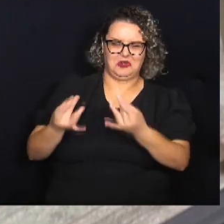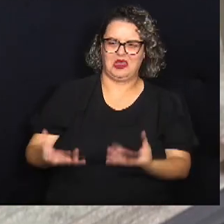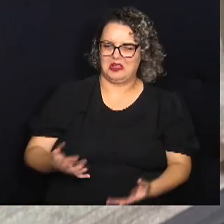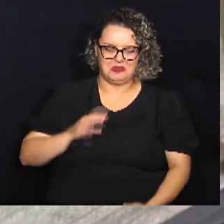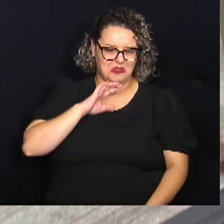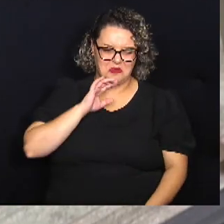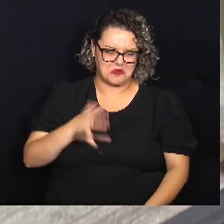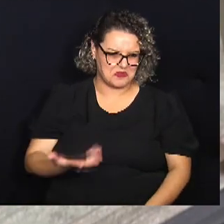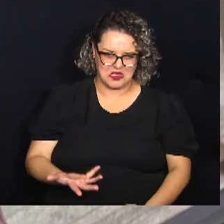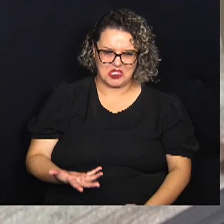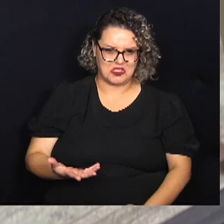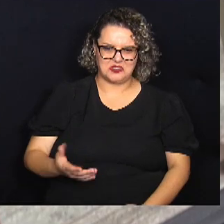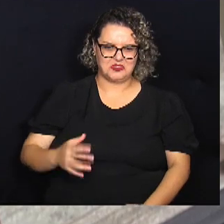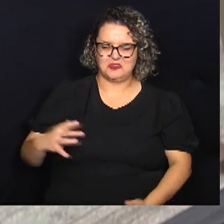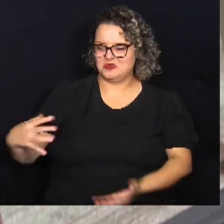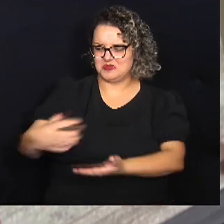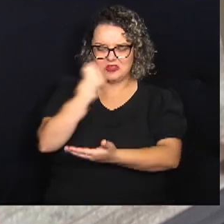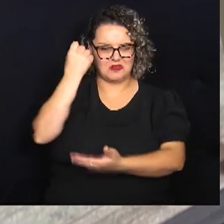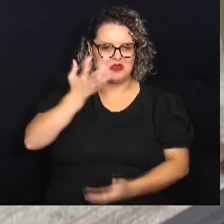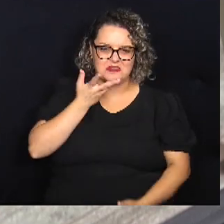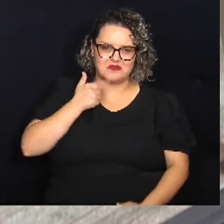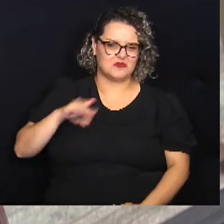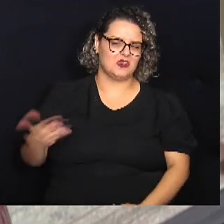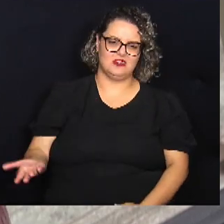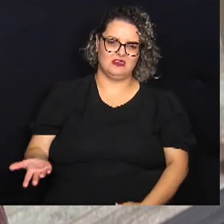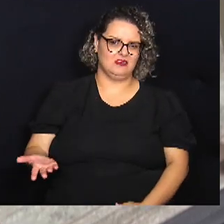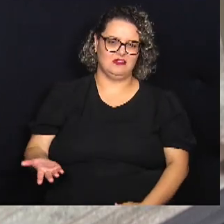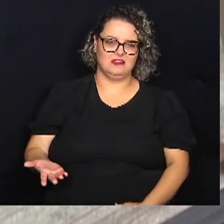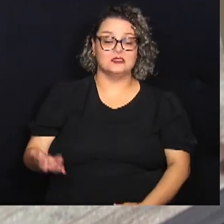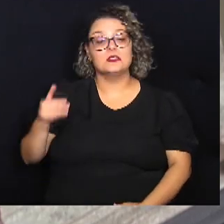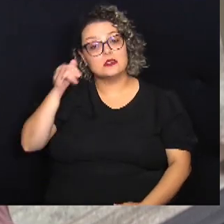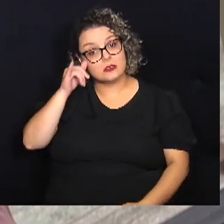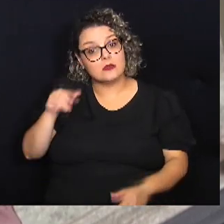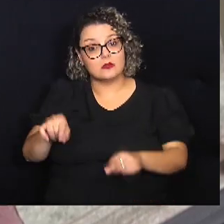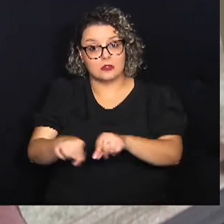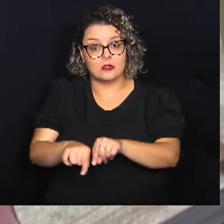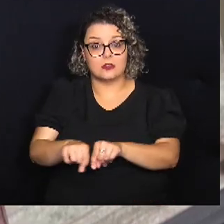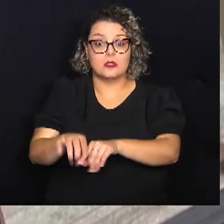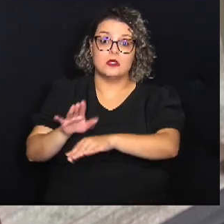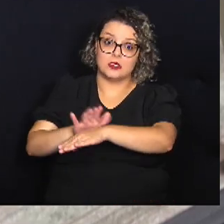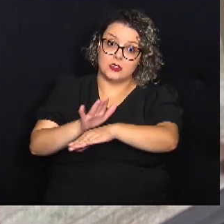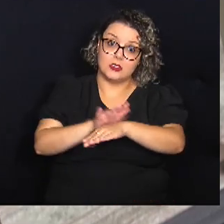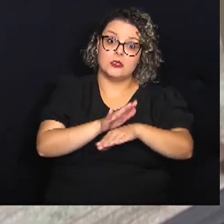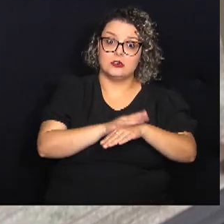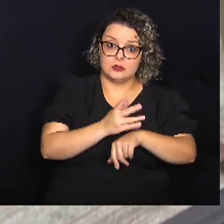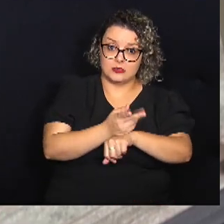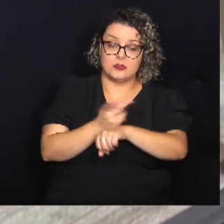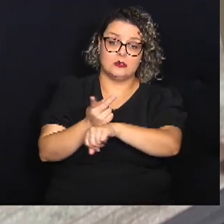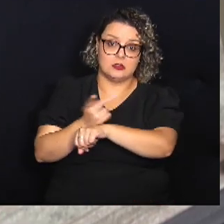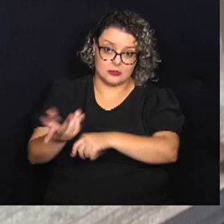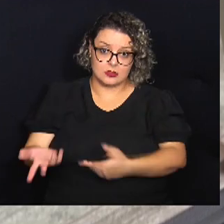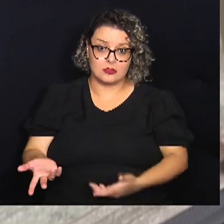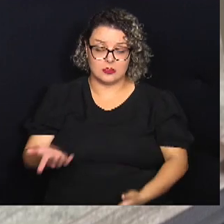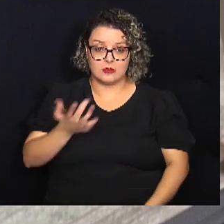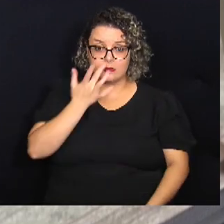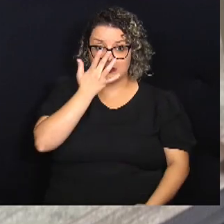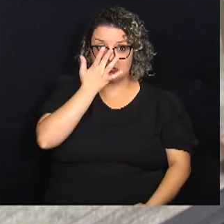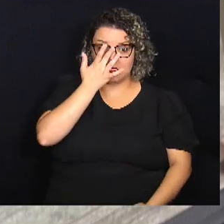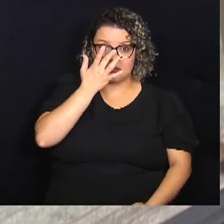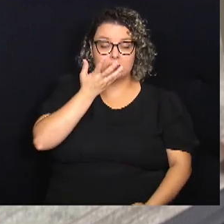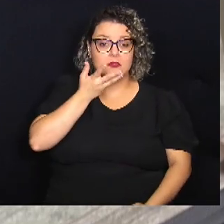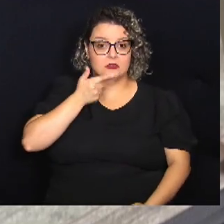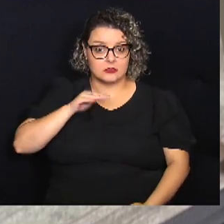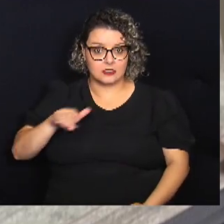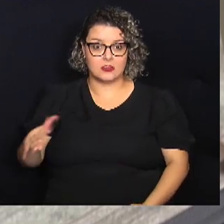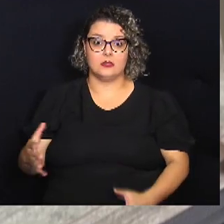é o sequestro de uma criança, e também evitar e também ajudar na busca, né, dessas crianças